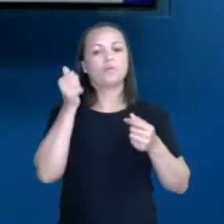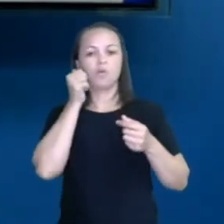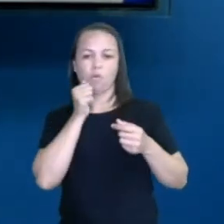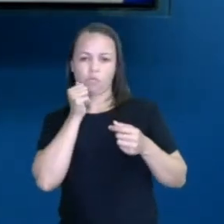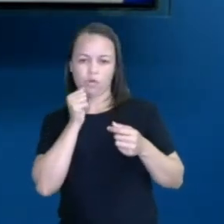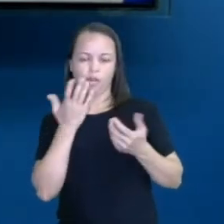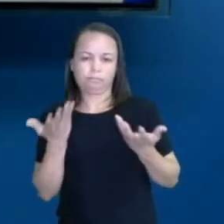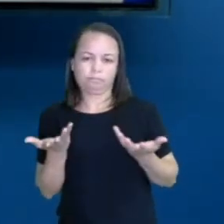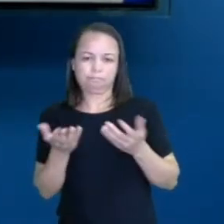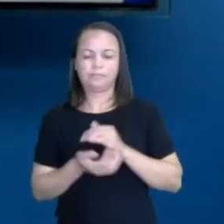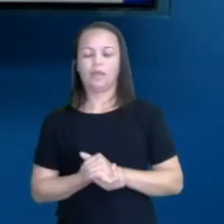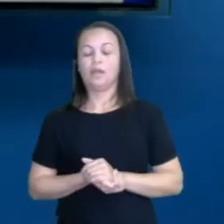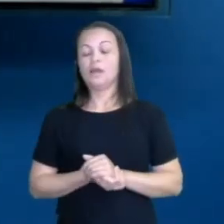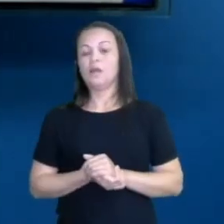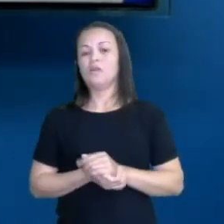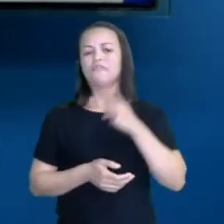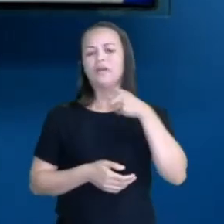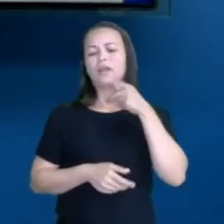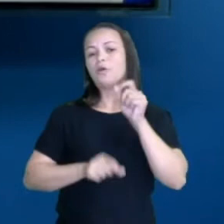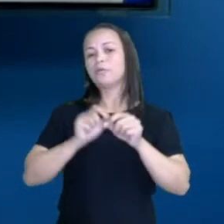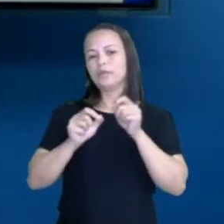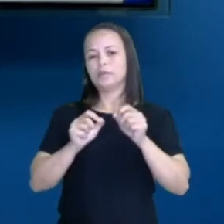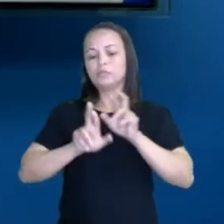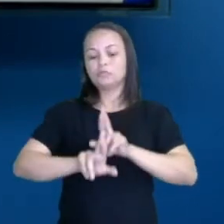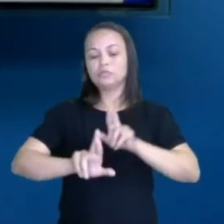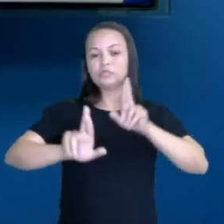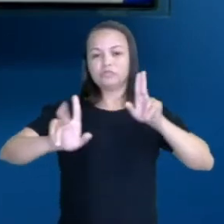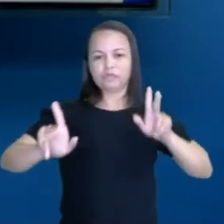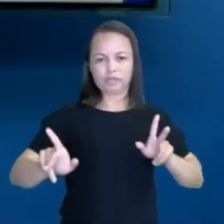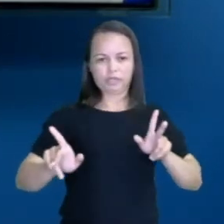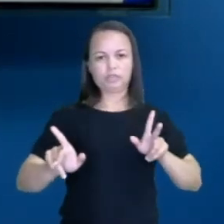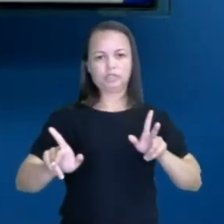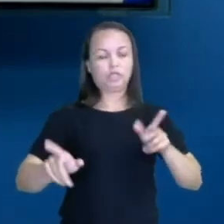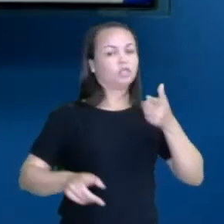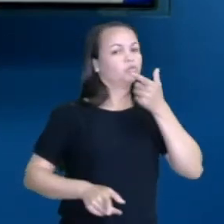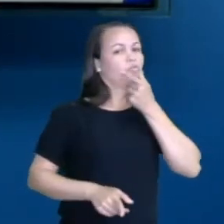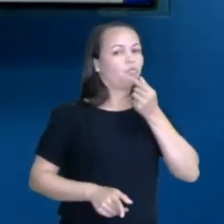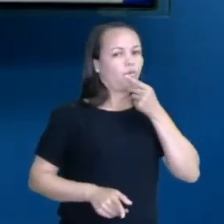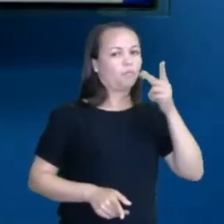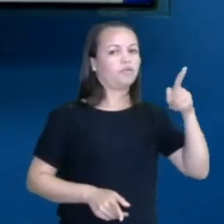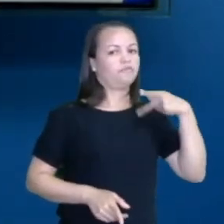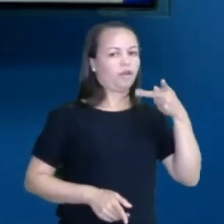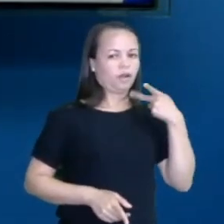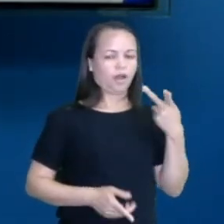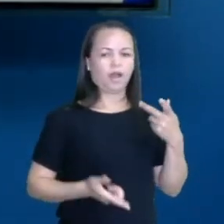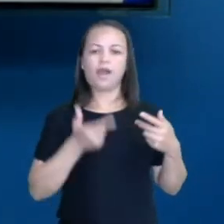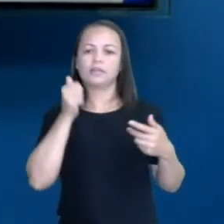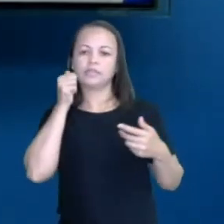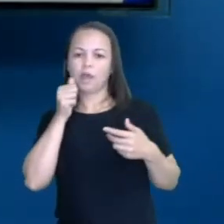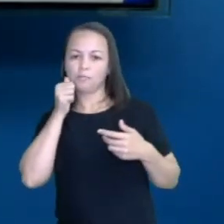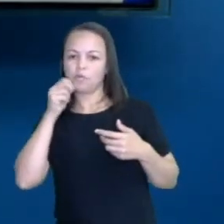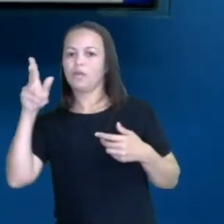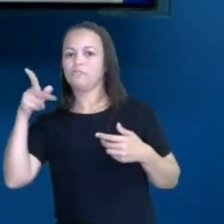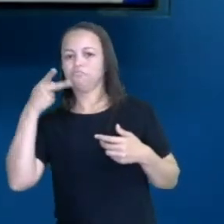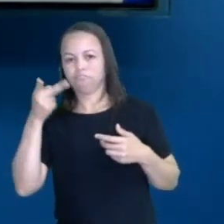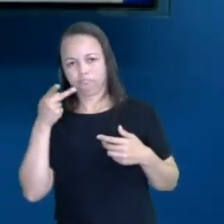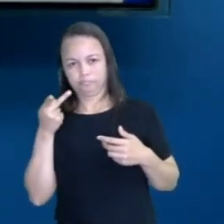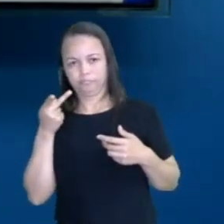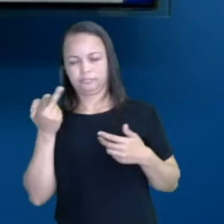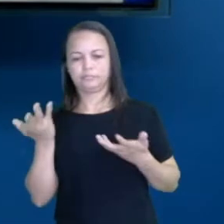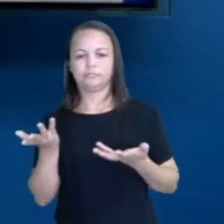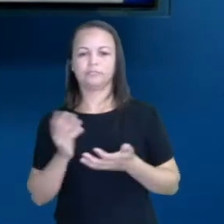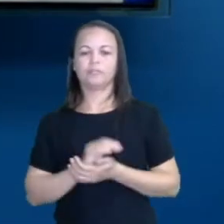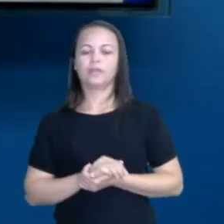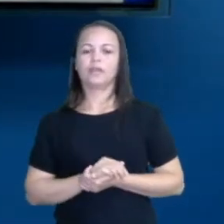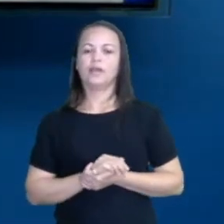que eu estou querendo dizer com isso? São diferenças na forma do homem utilizar a língua e diferenças na forma da mulher utilizar a